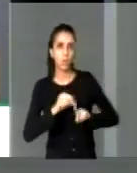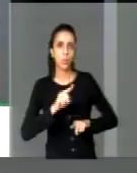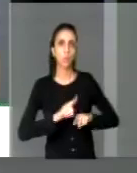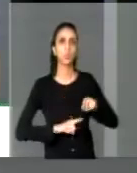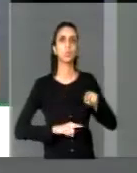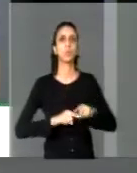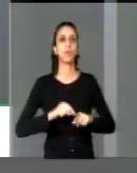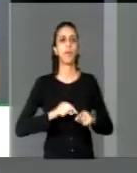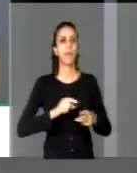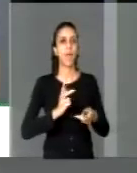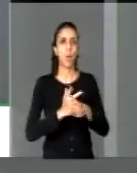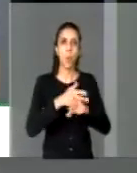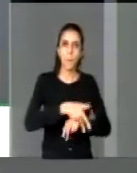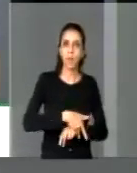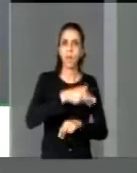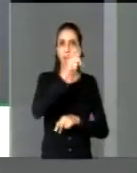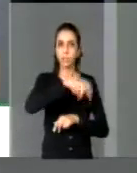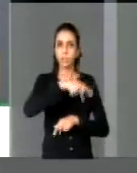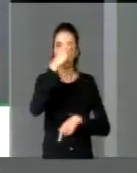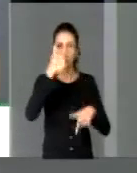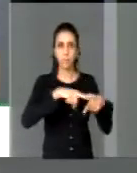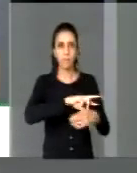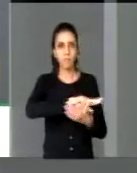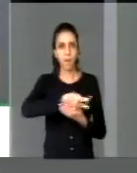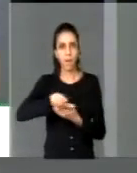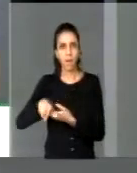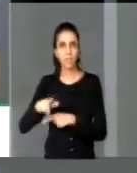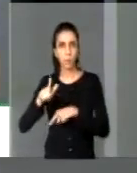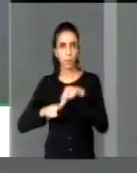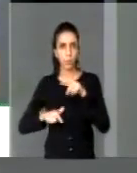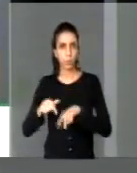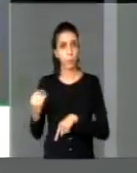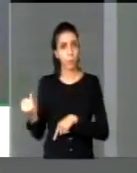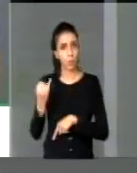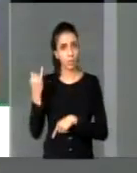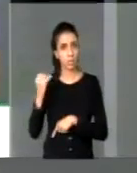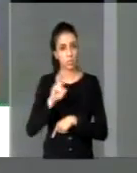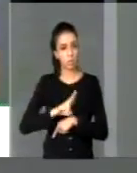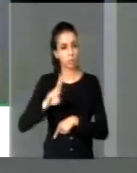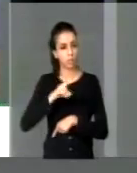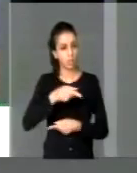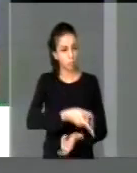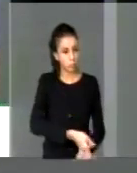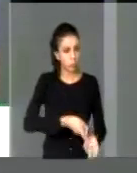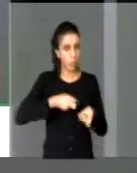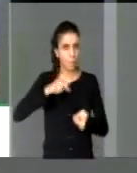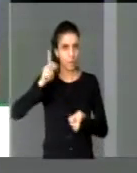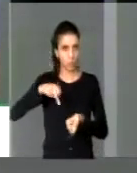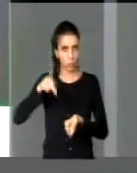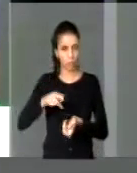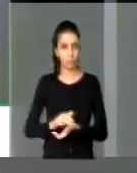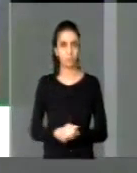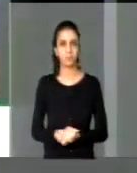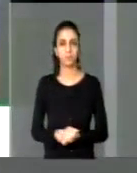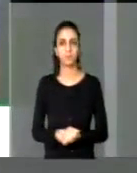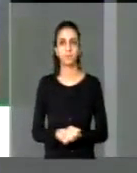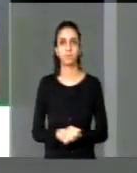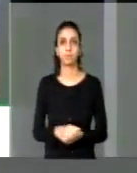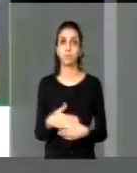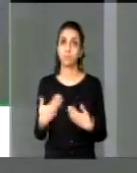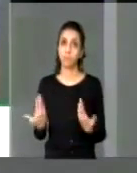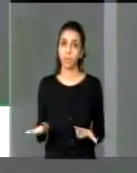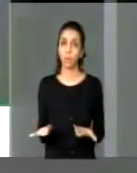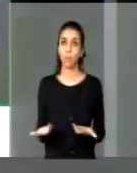mão de obra, serviços e outros insumos necessários à exploração e produção de petróleo e gás. Portanto, trata-se